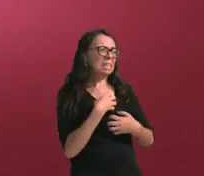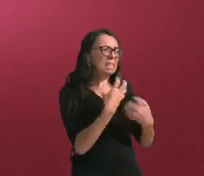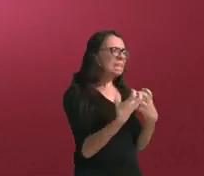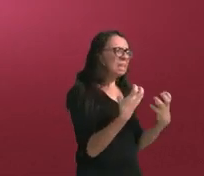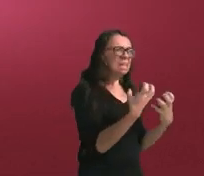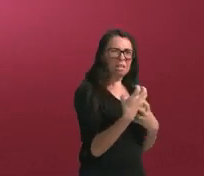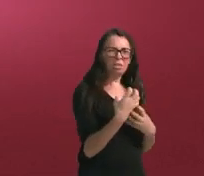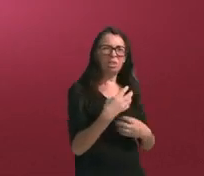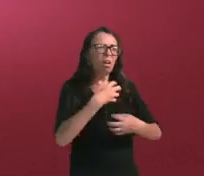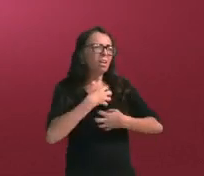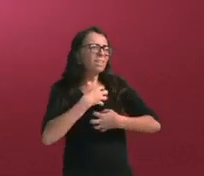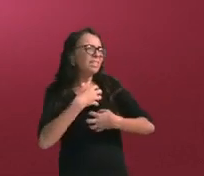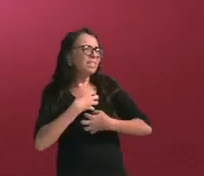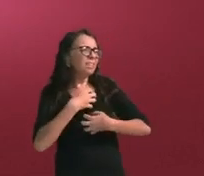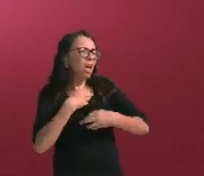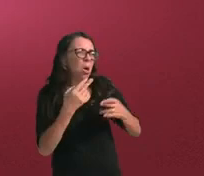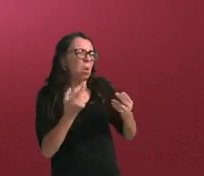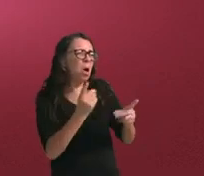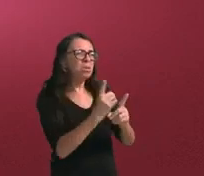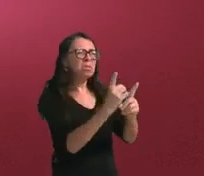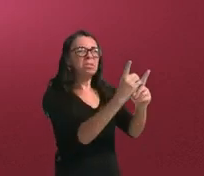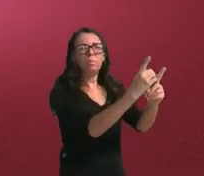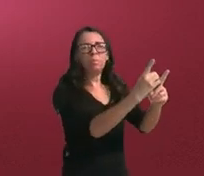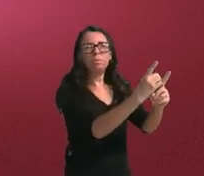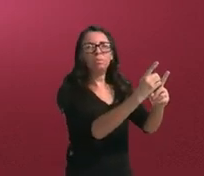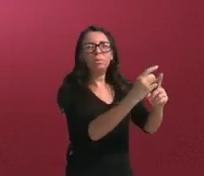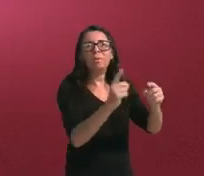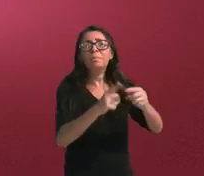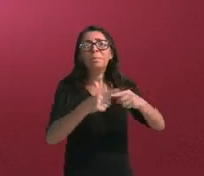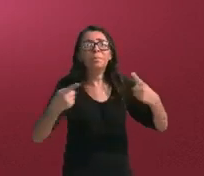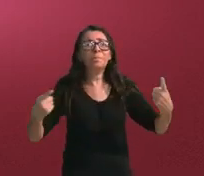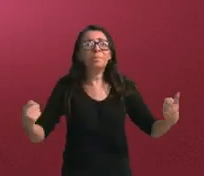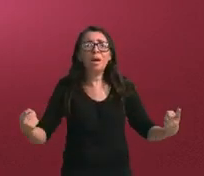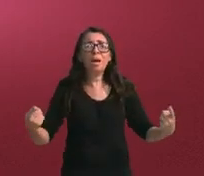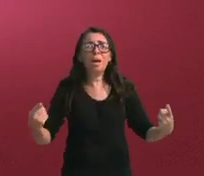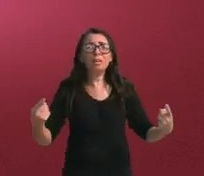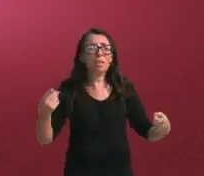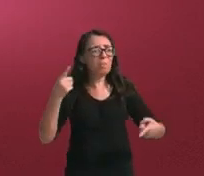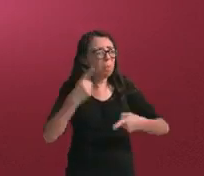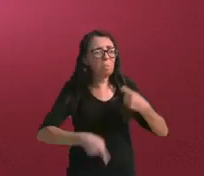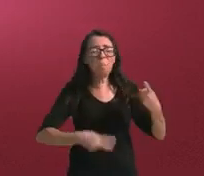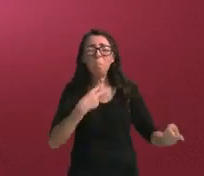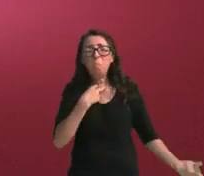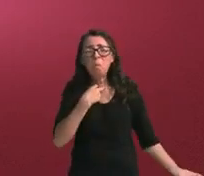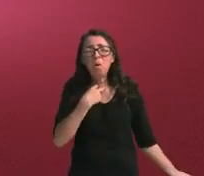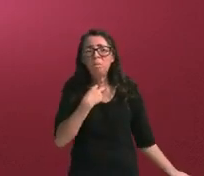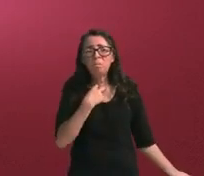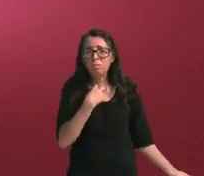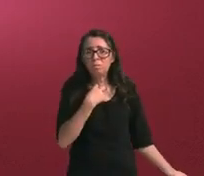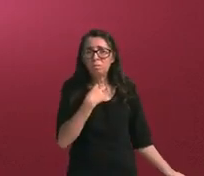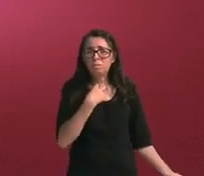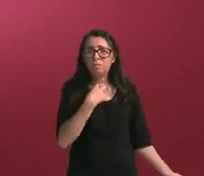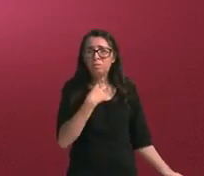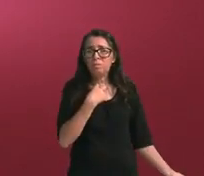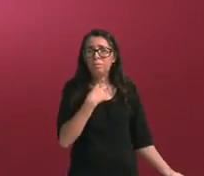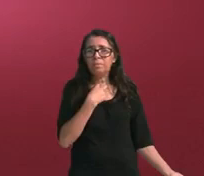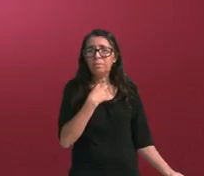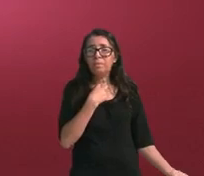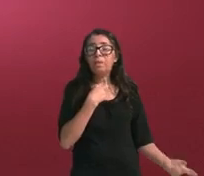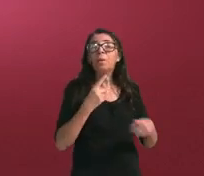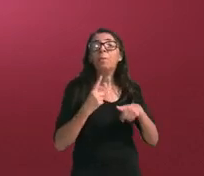ouvir a palavra da salvação e não puderam? Mas os discípulos foram privilegiados, nós discípulos